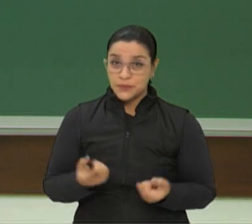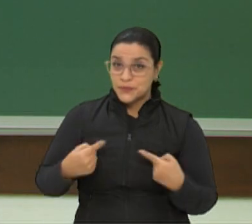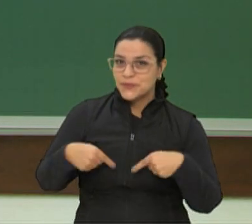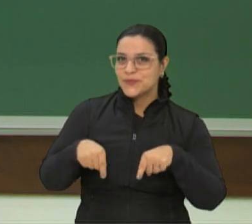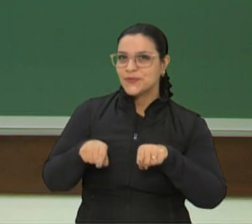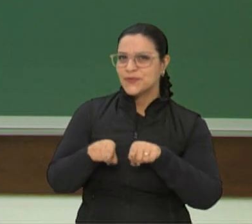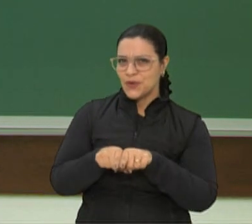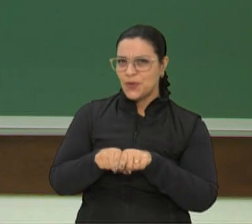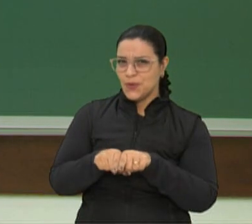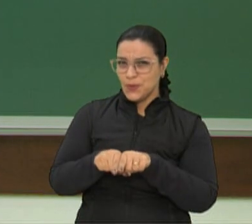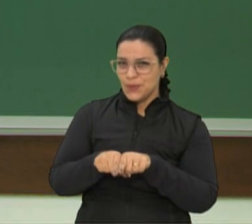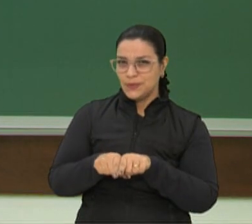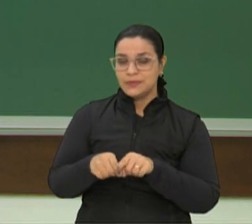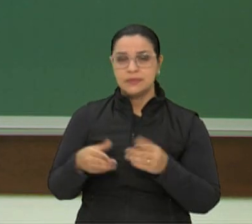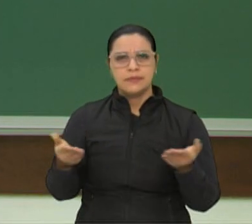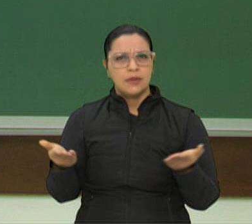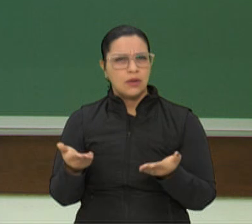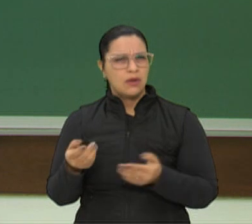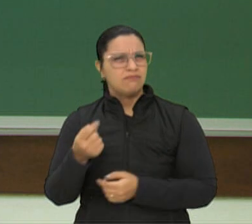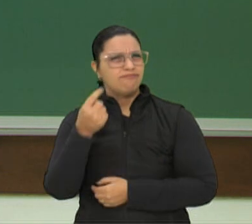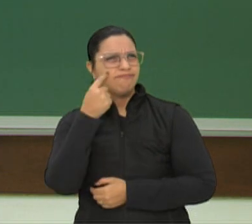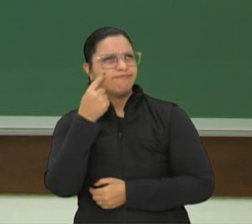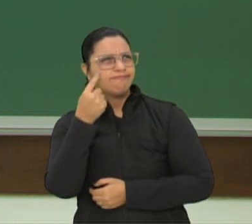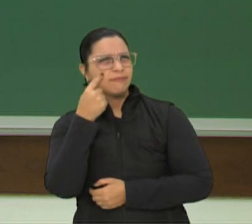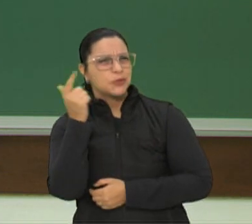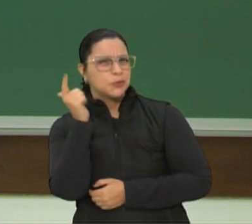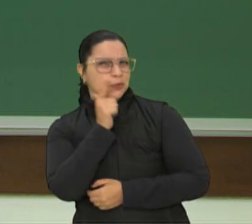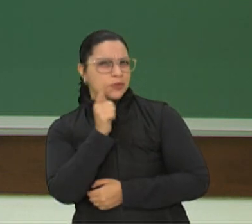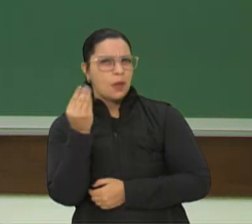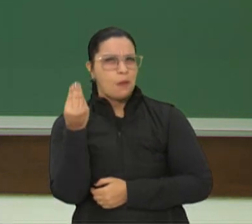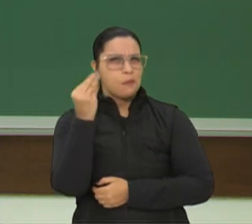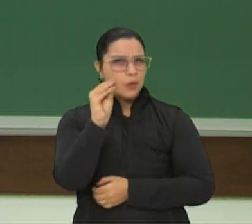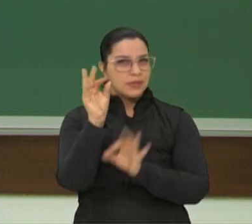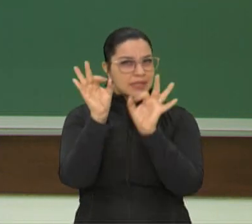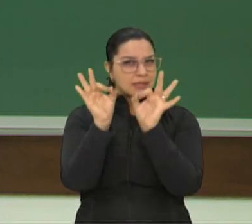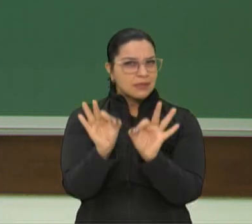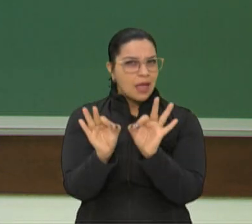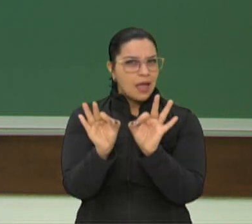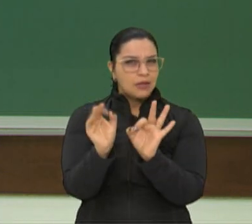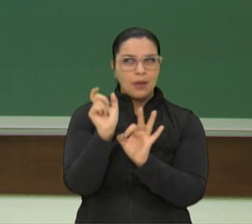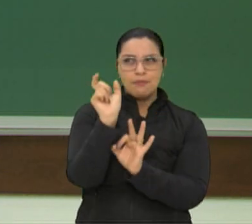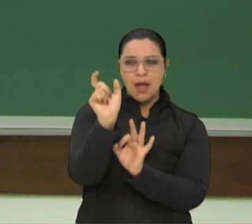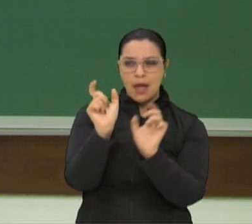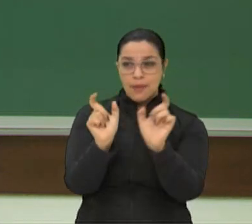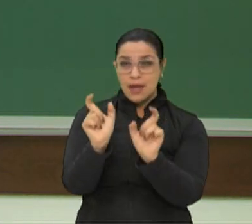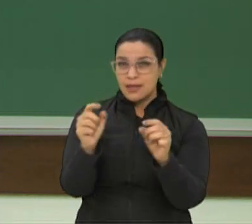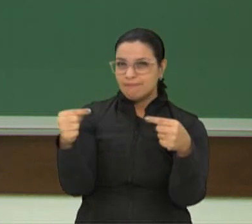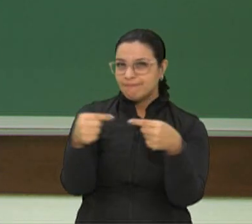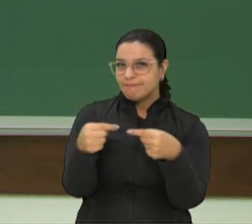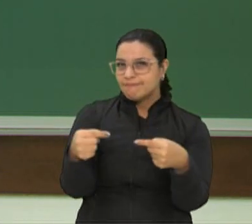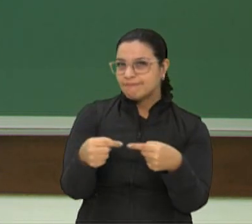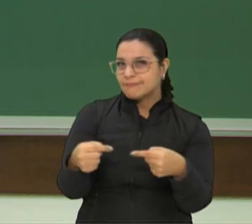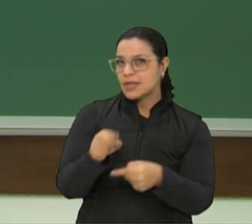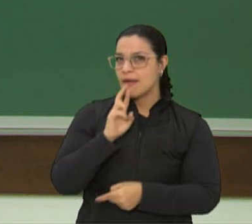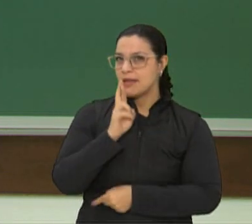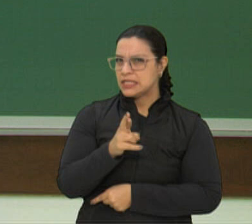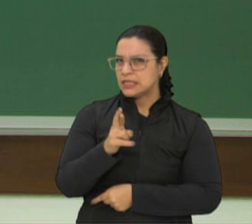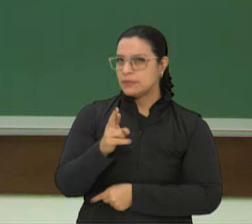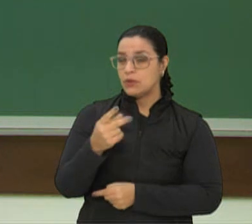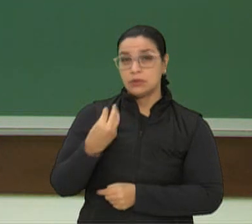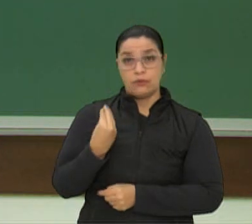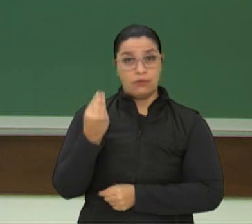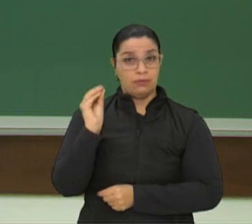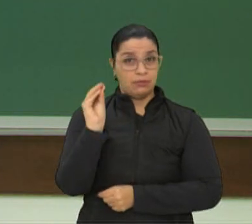Estamos de volta então, galera. Será que você completou adequadamente ali? Será que vai bater a resposta que eu vou colocar